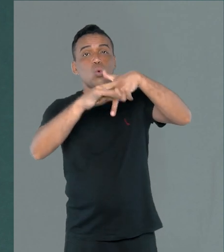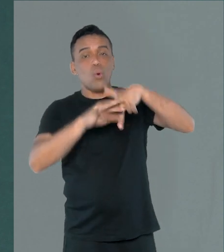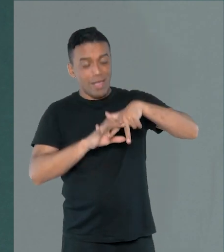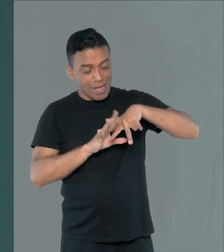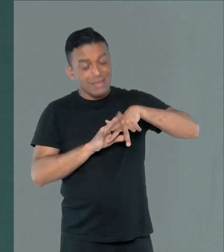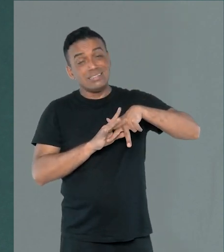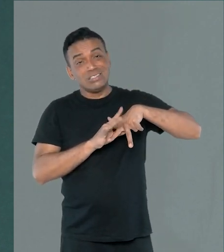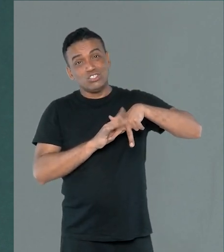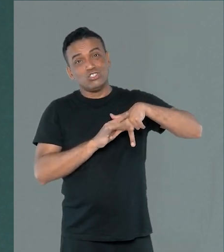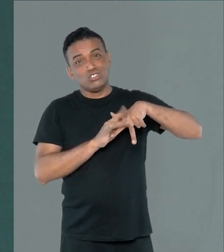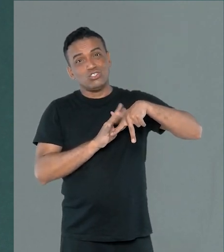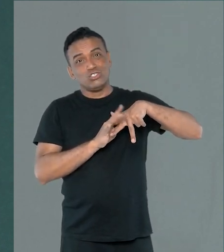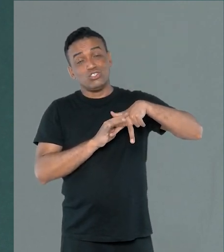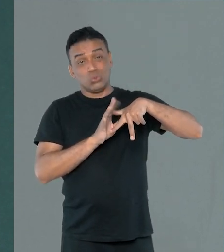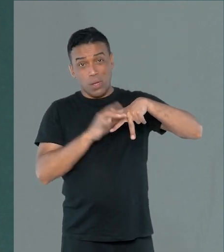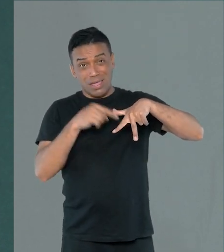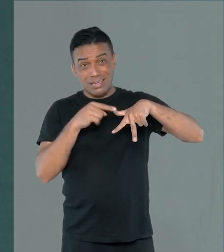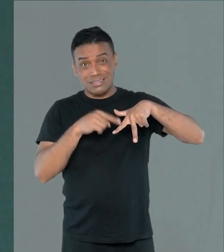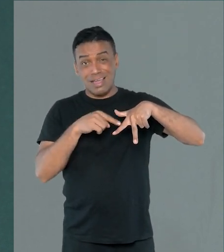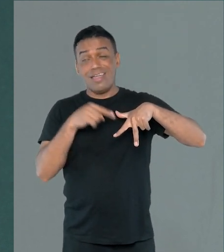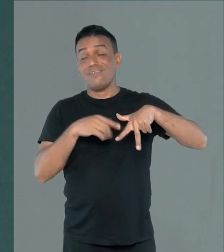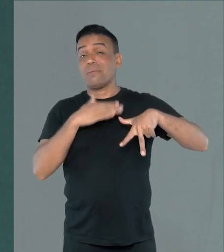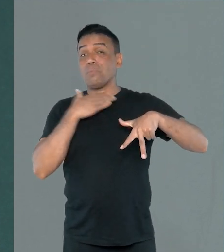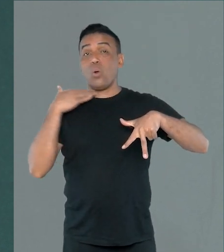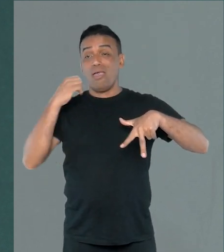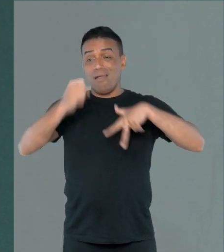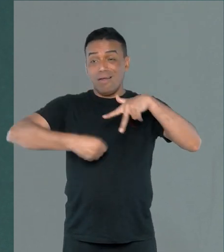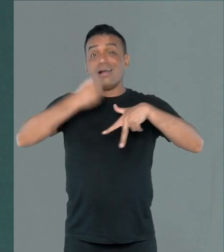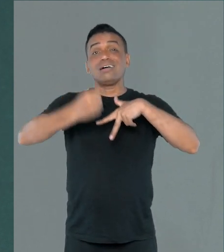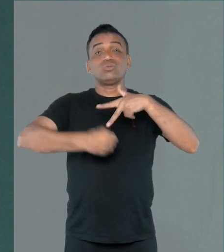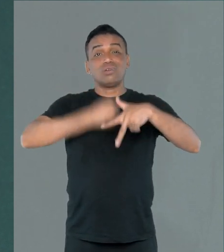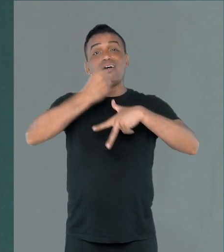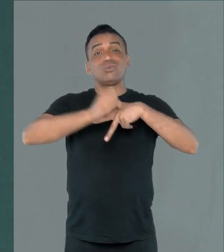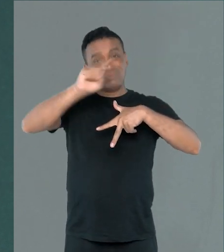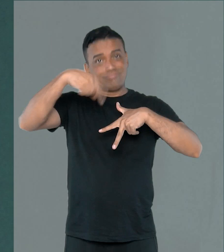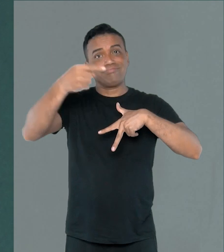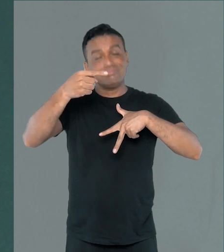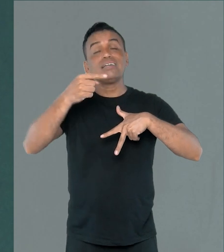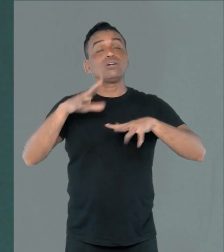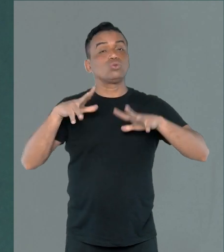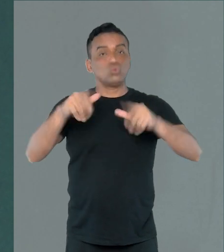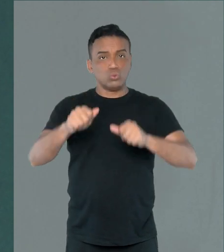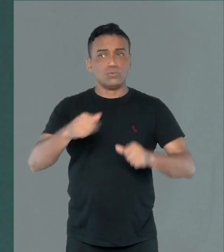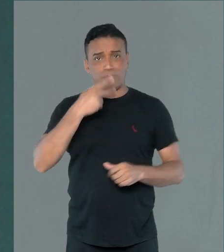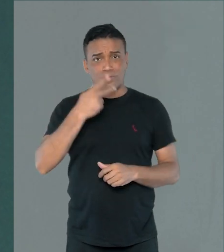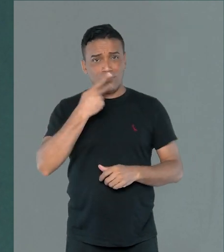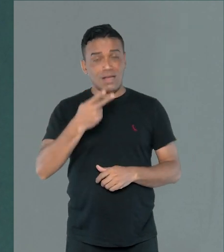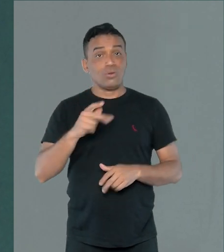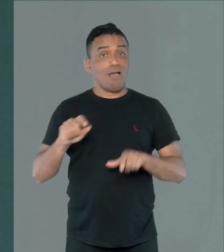da doença, né, que vai matá-lo anos depois, e que todo mundo atribui